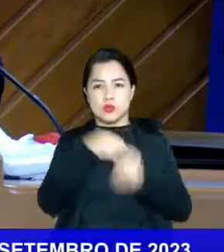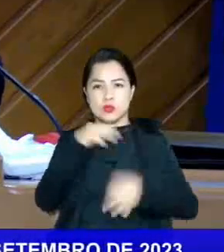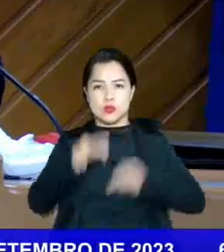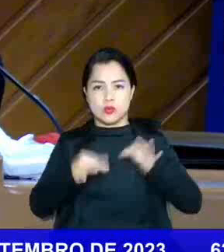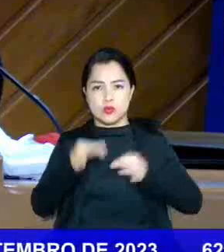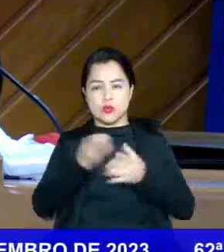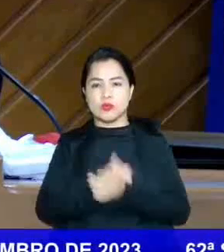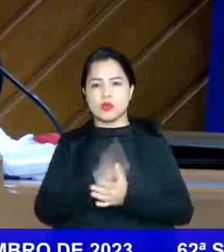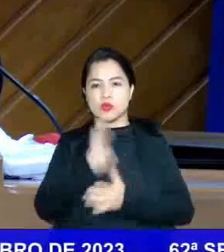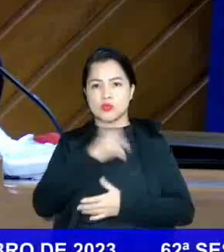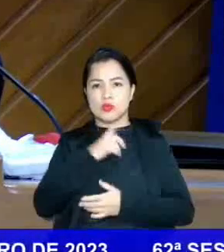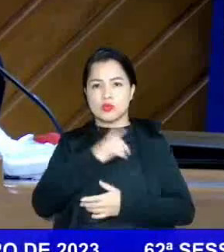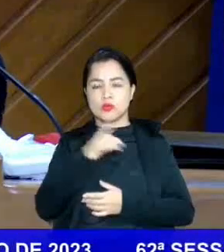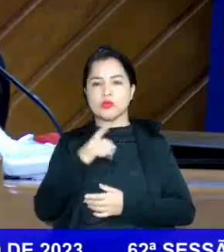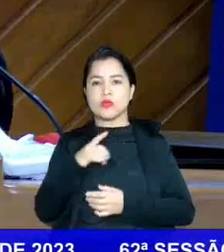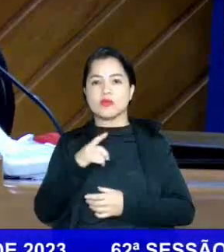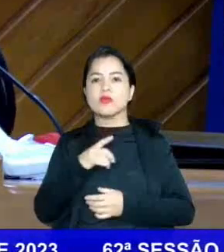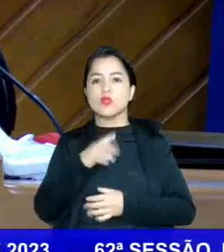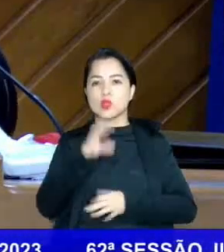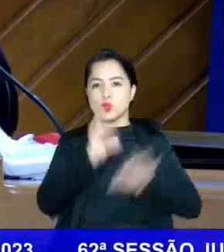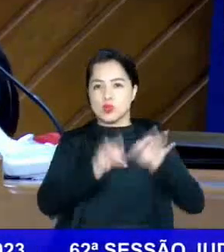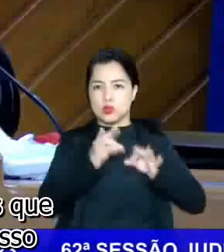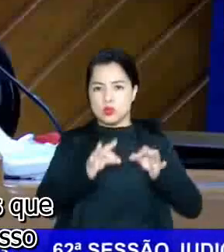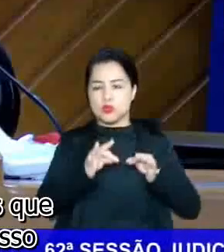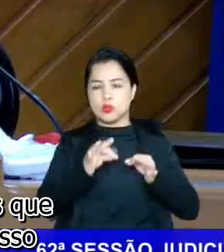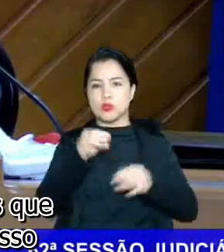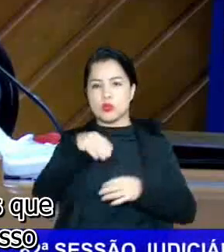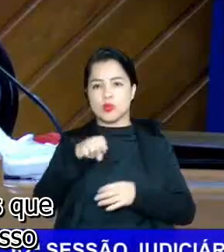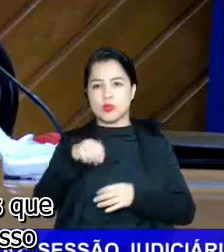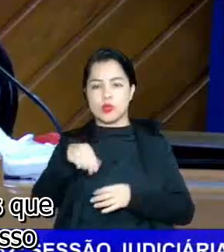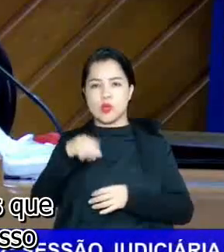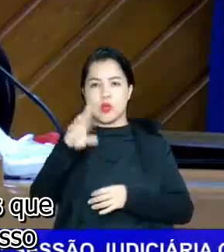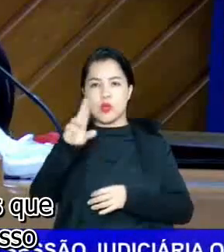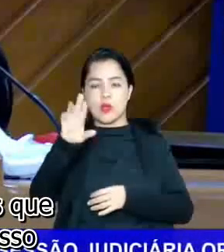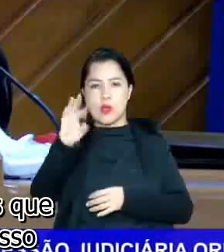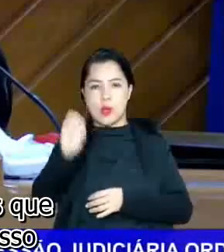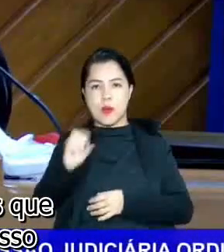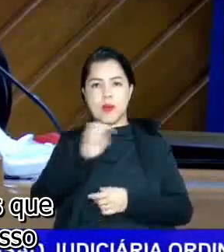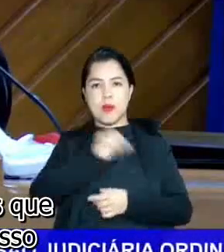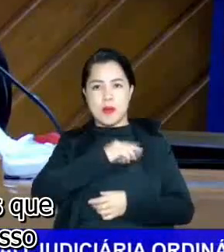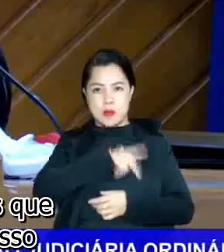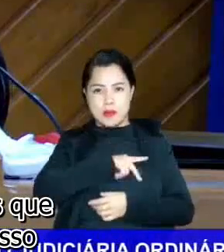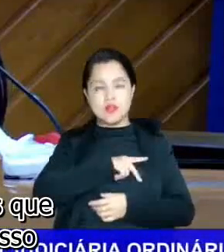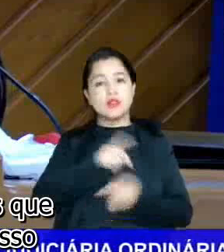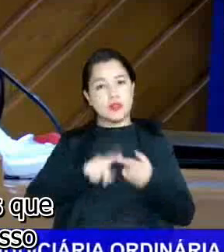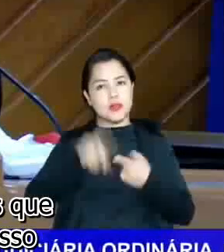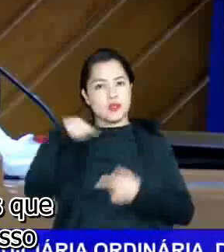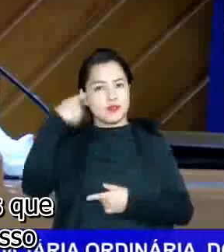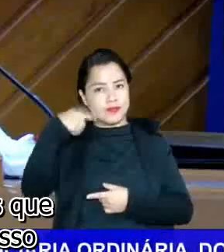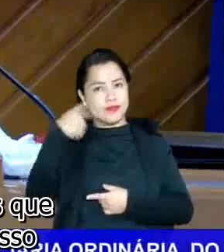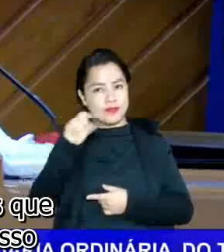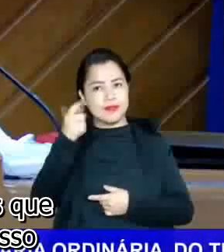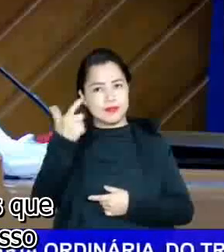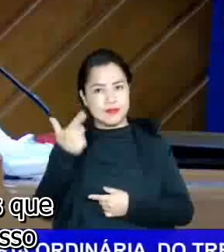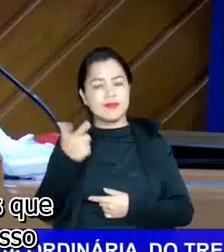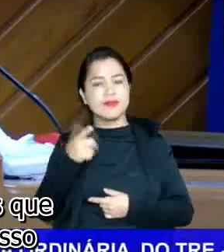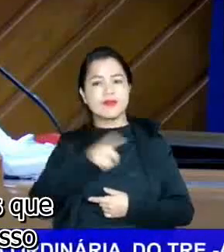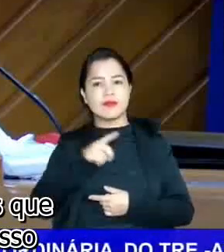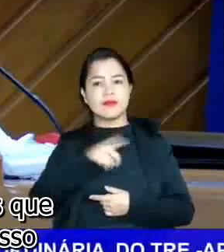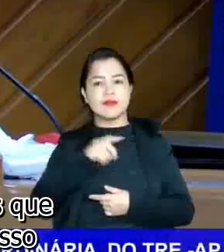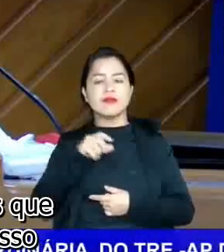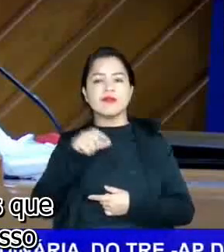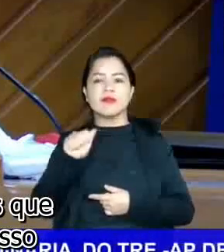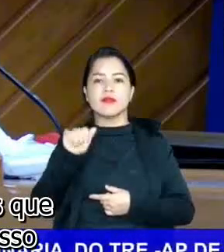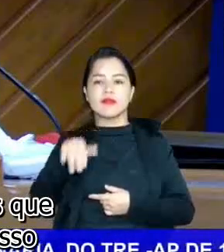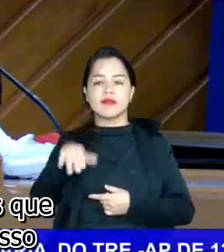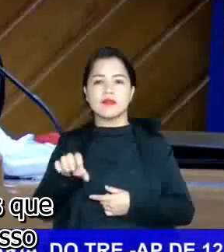Nós já autorizamos o juiz membro e o Ministério Público, logicamente os advogados que estão inscritos na AIME,